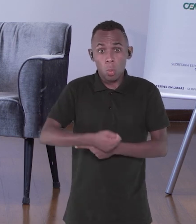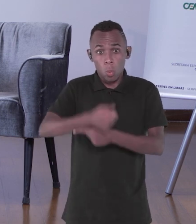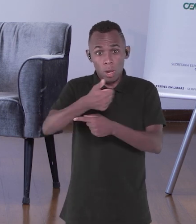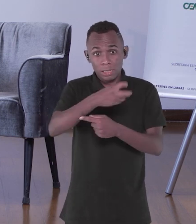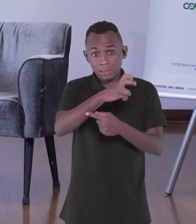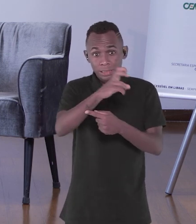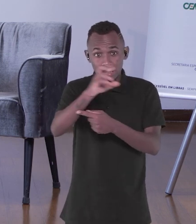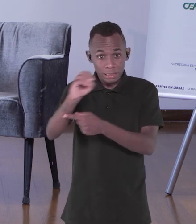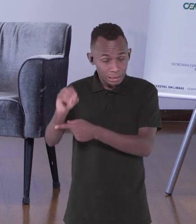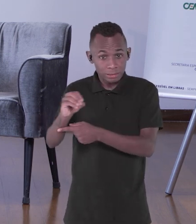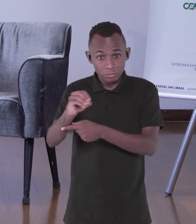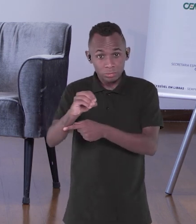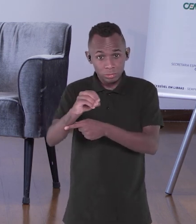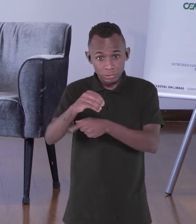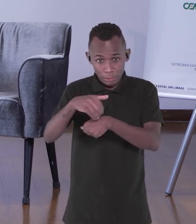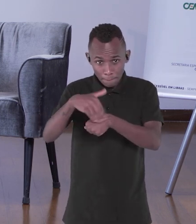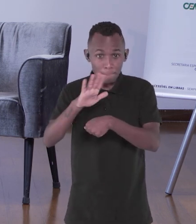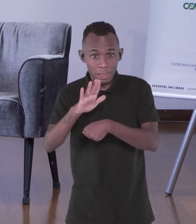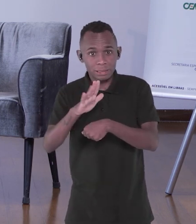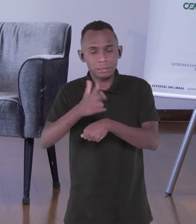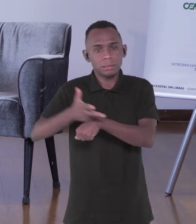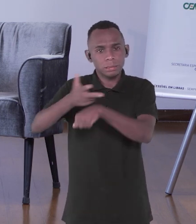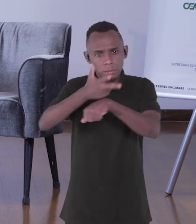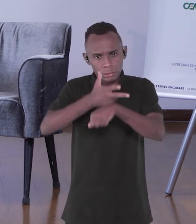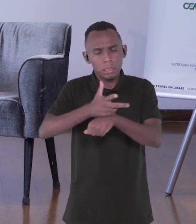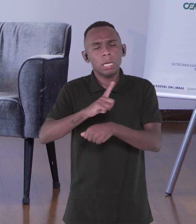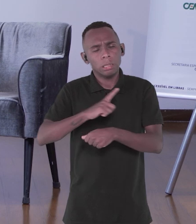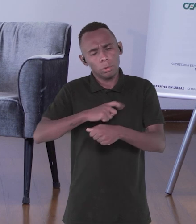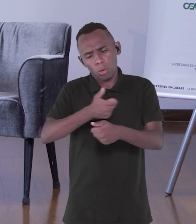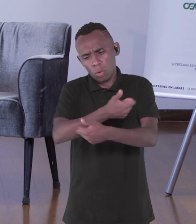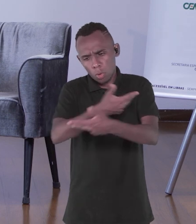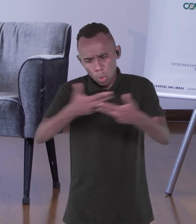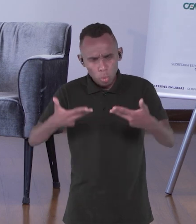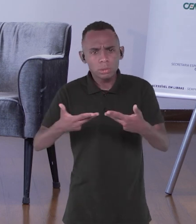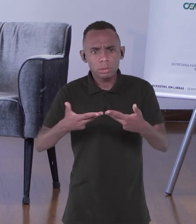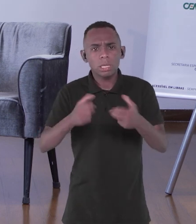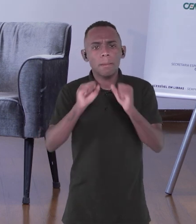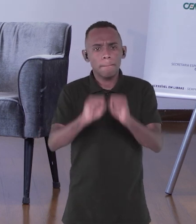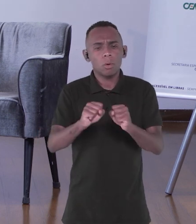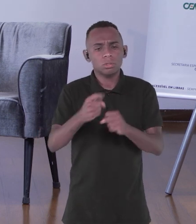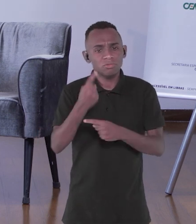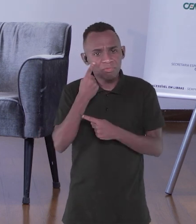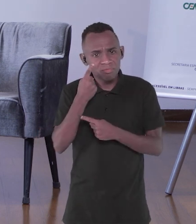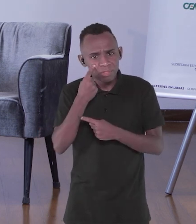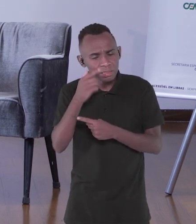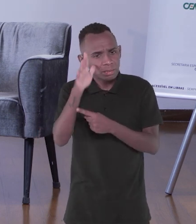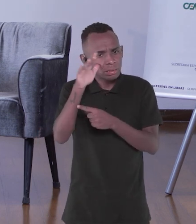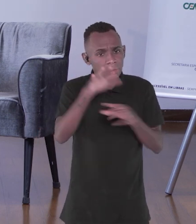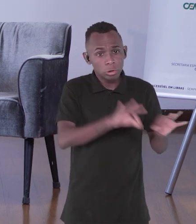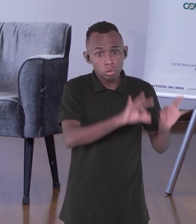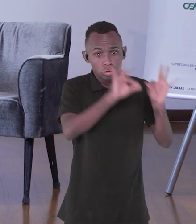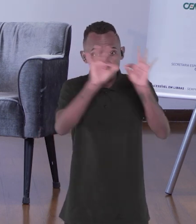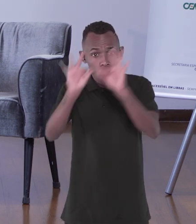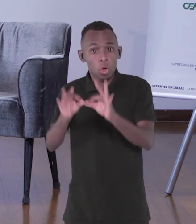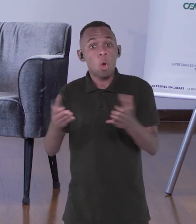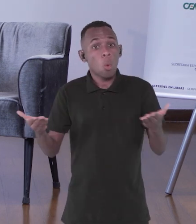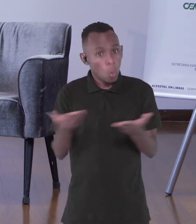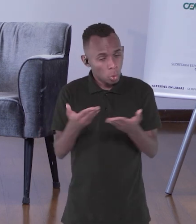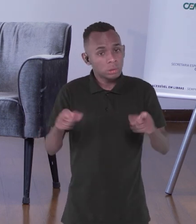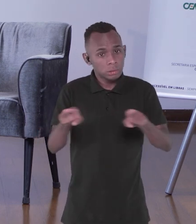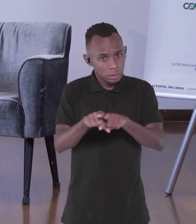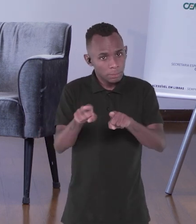programas de 1 hora cada, então tem muita coisa ali para ser vista. E esse programa de hoje também vai para